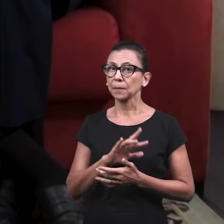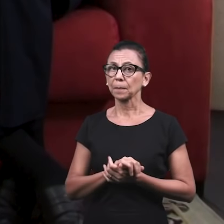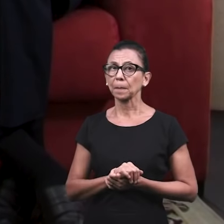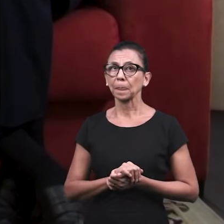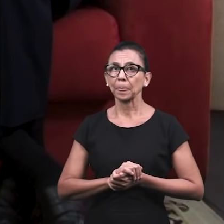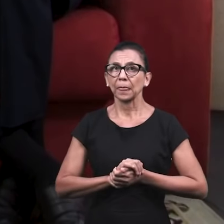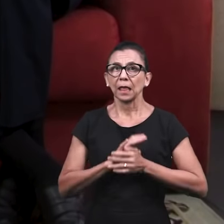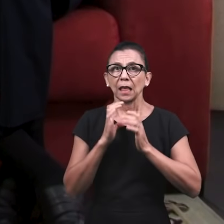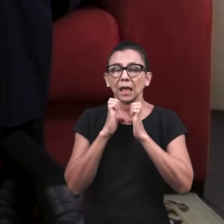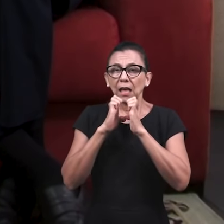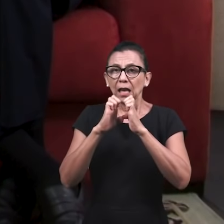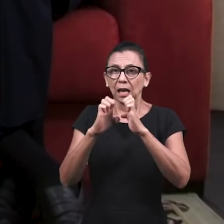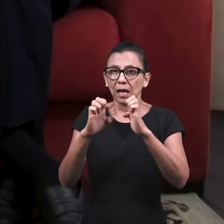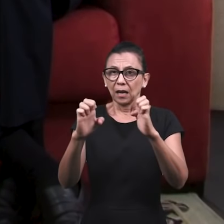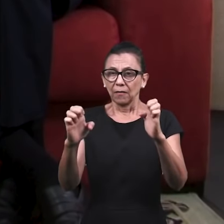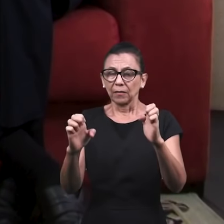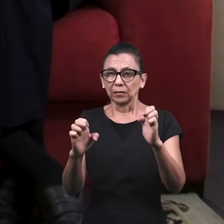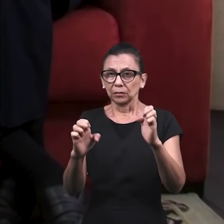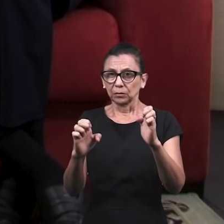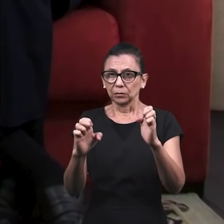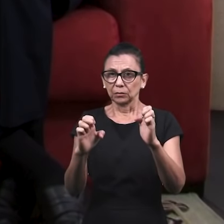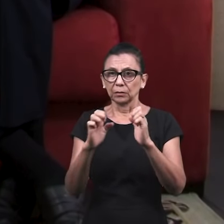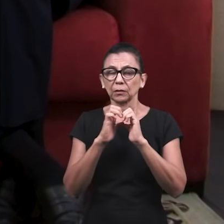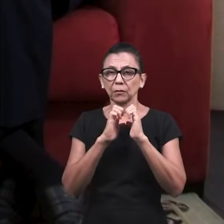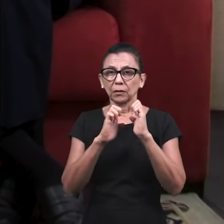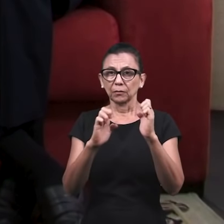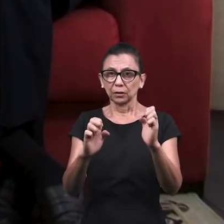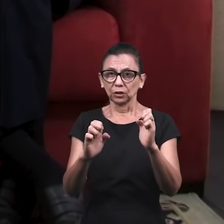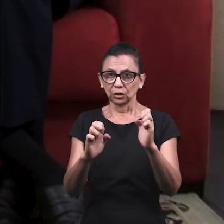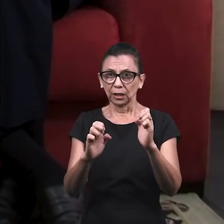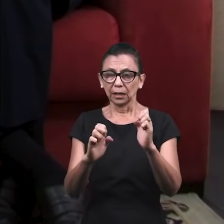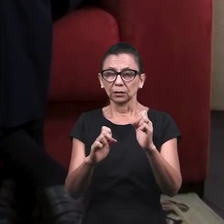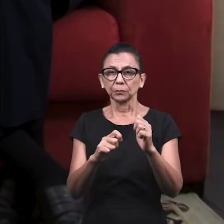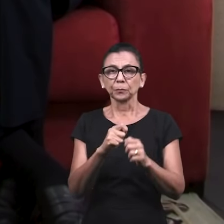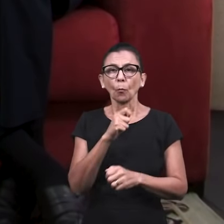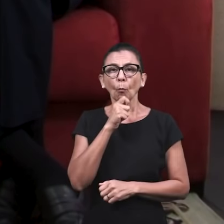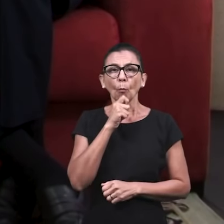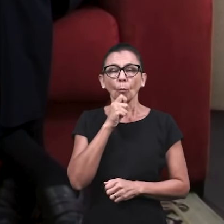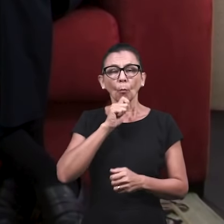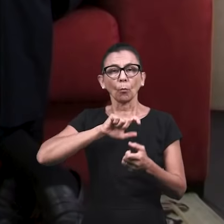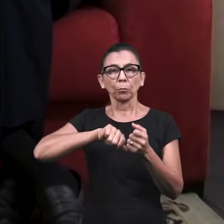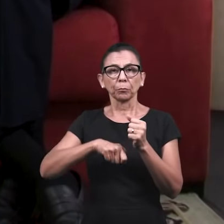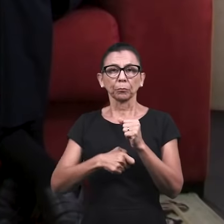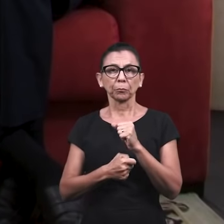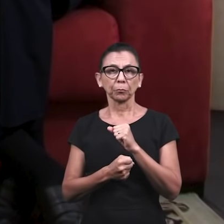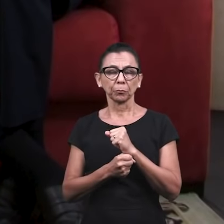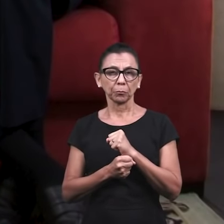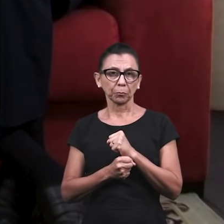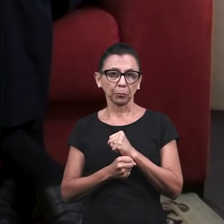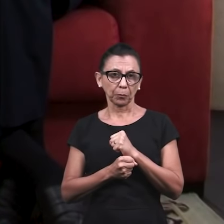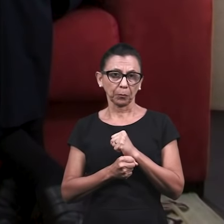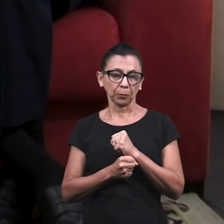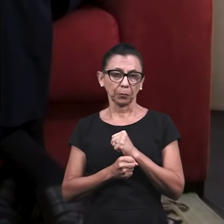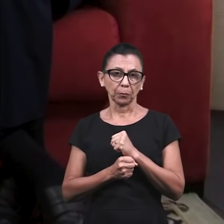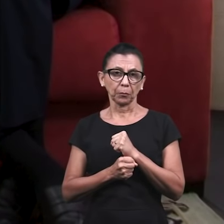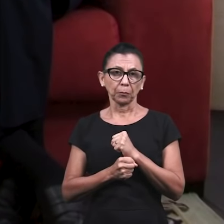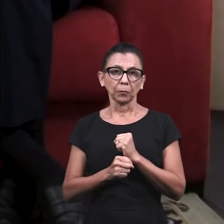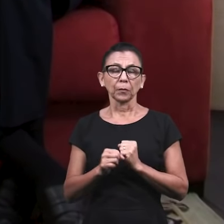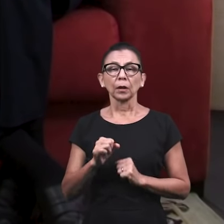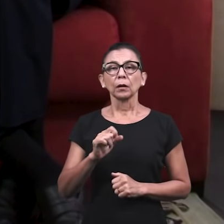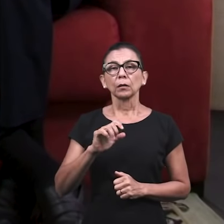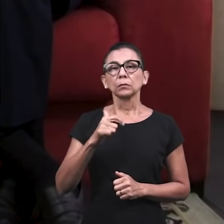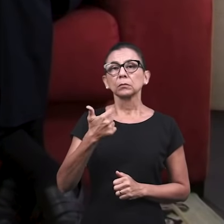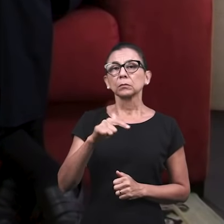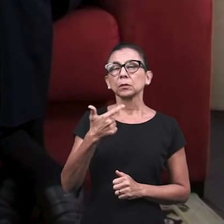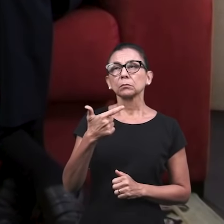Evangelho sem mistério não tem fundamento. Jesus é o fundamento, é a pedra principal, angular, de